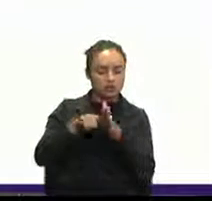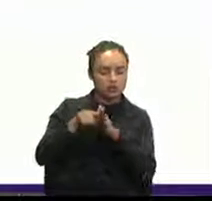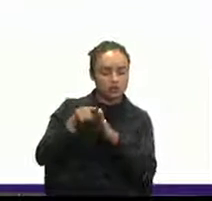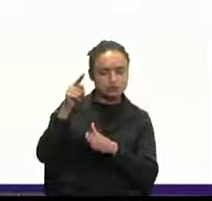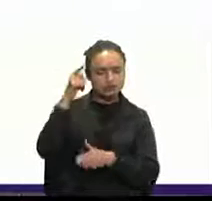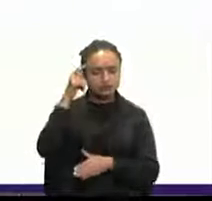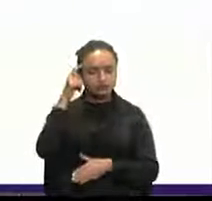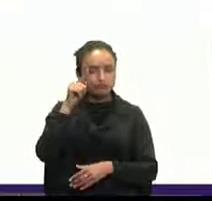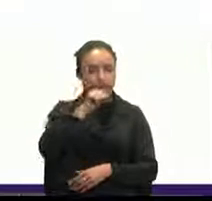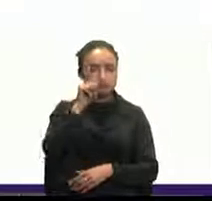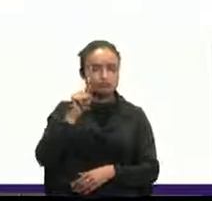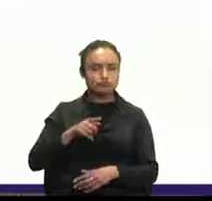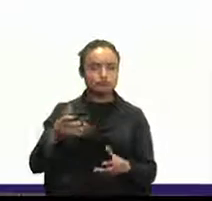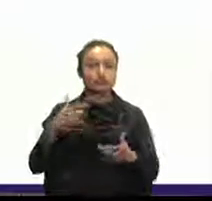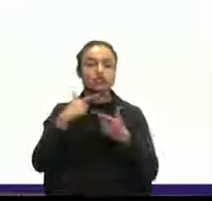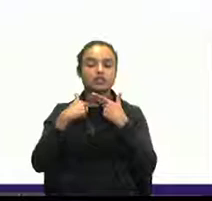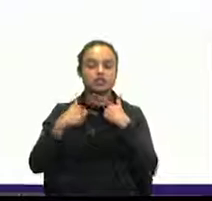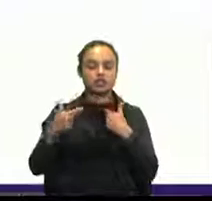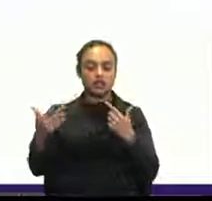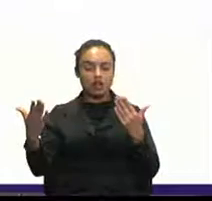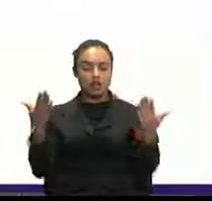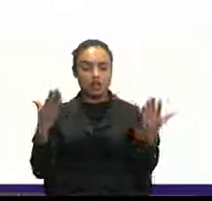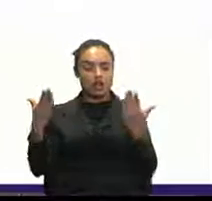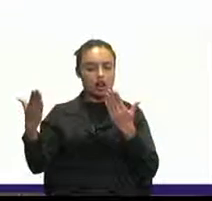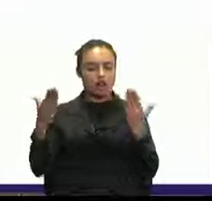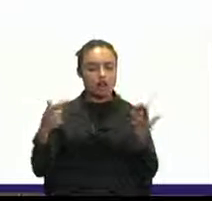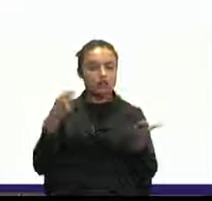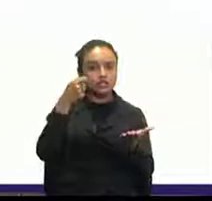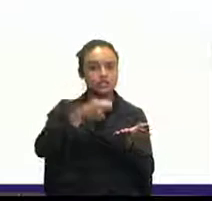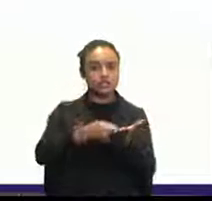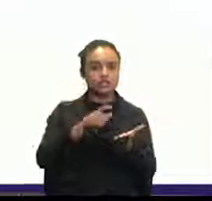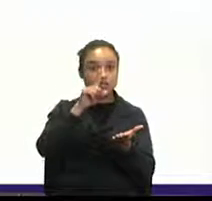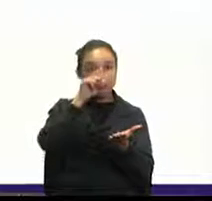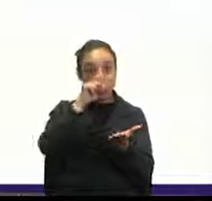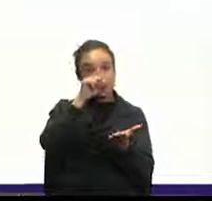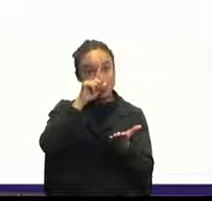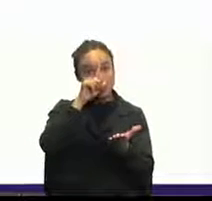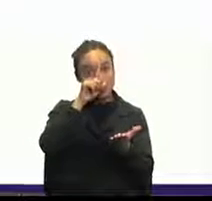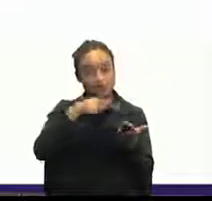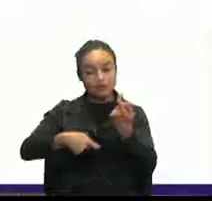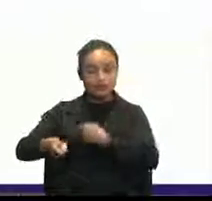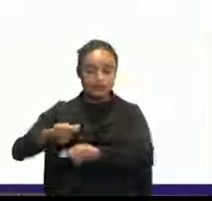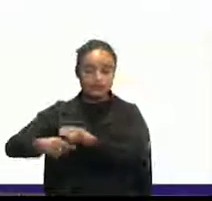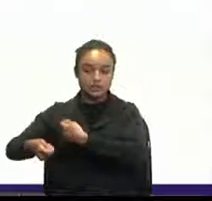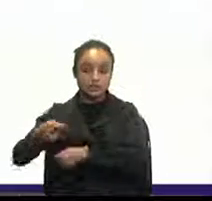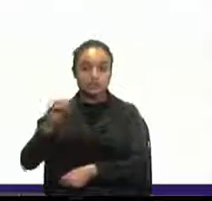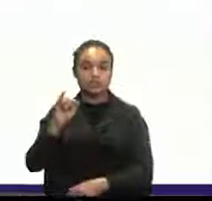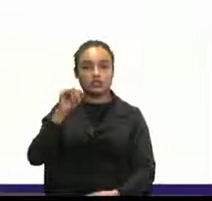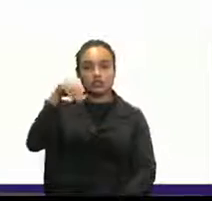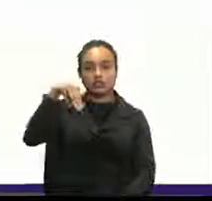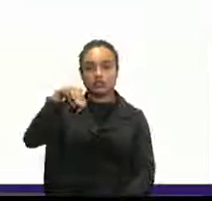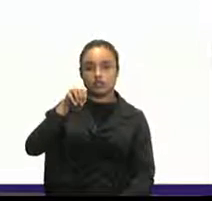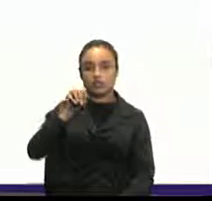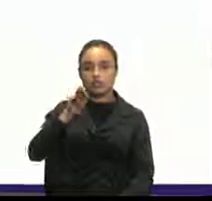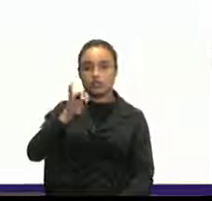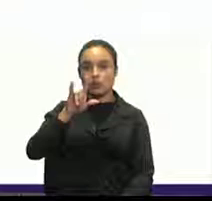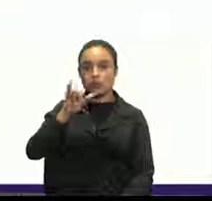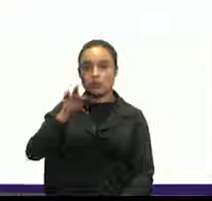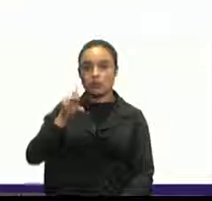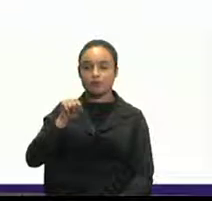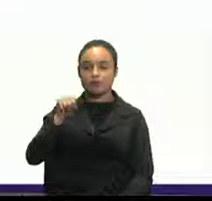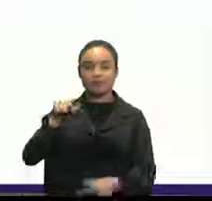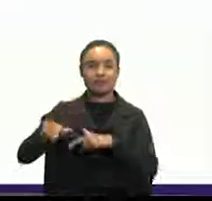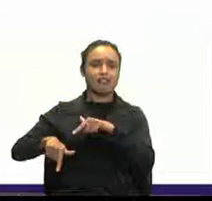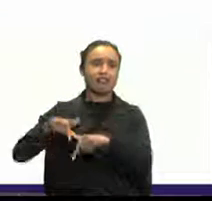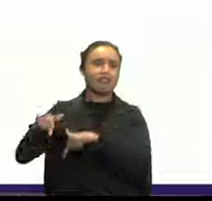reduzir riscos nos seus investimentos em valores mobiliários e você irá ajudá-lo mas trabalhou duro para juntar dinheiro